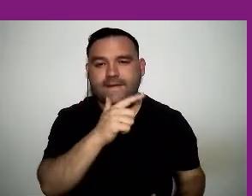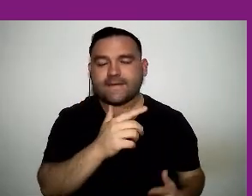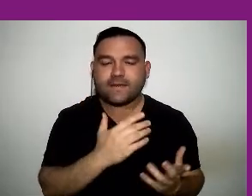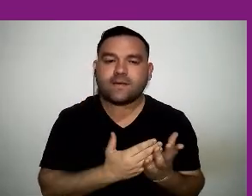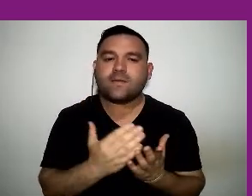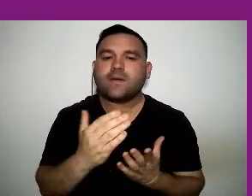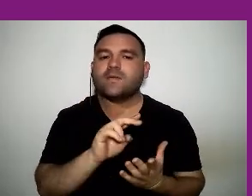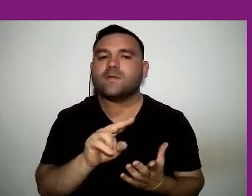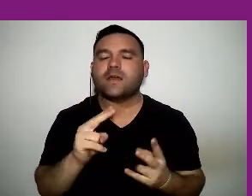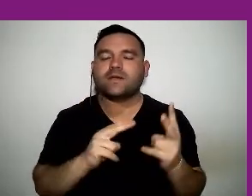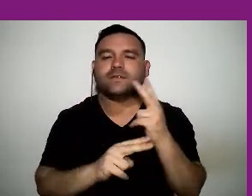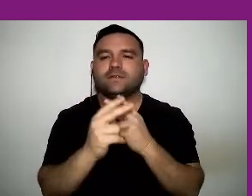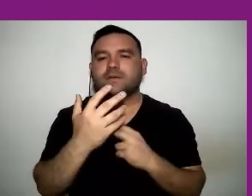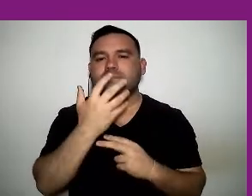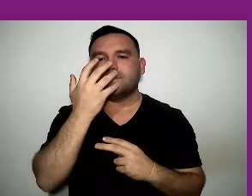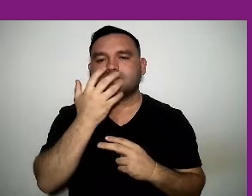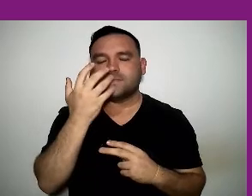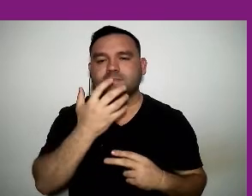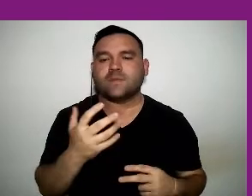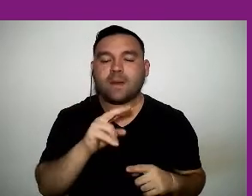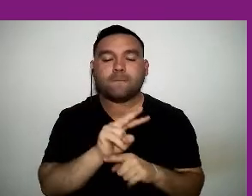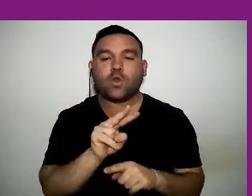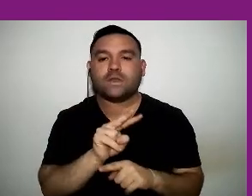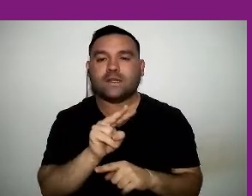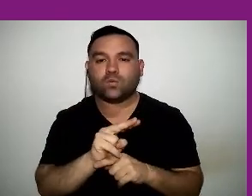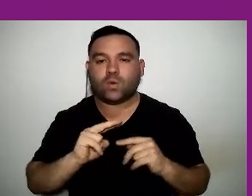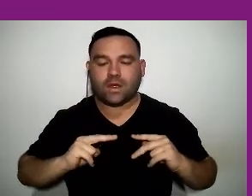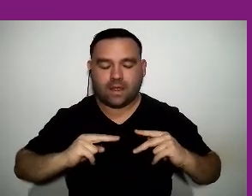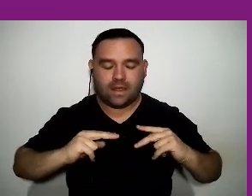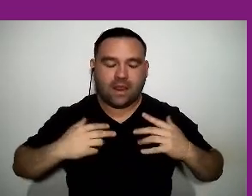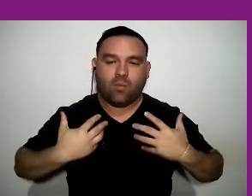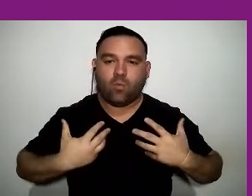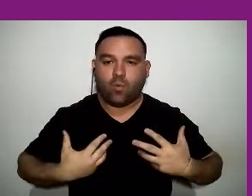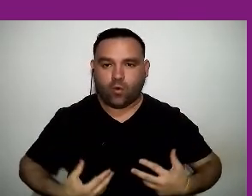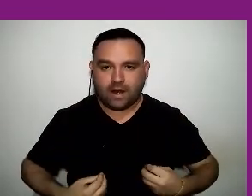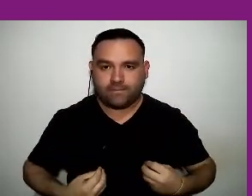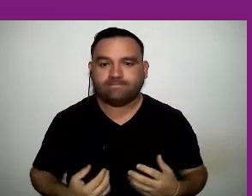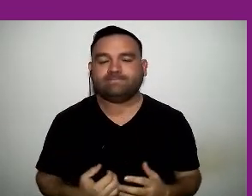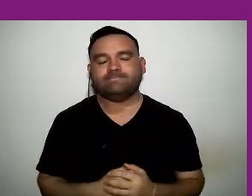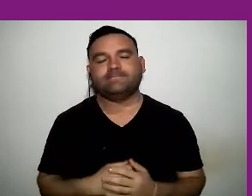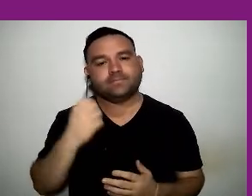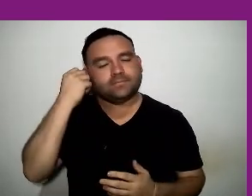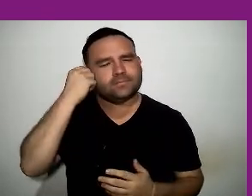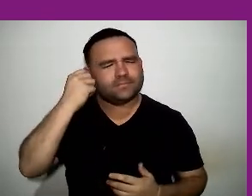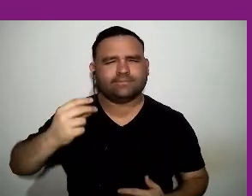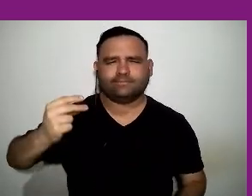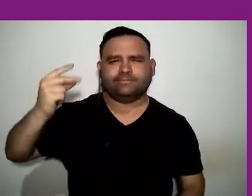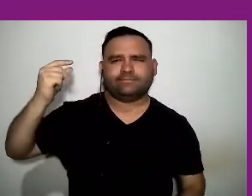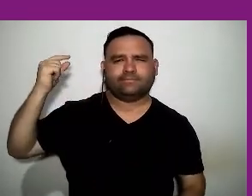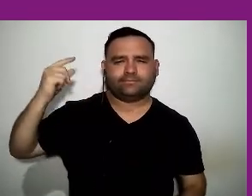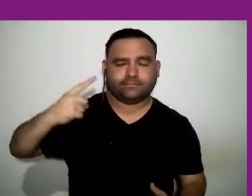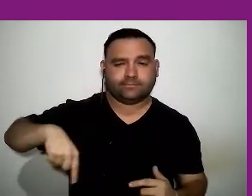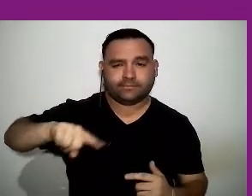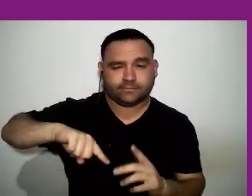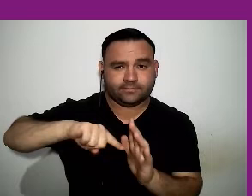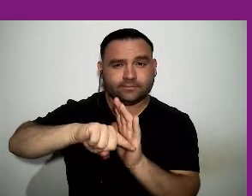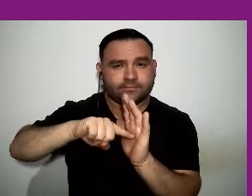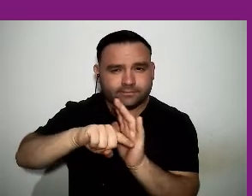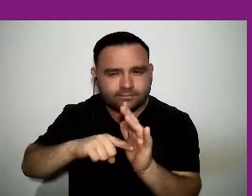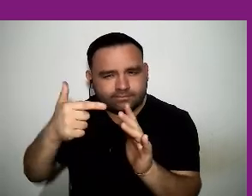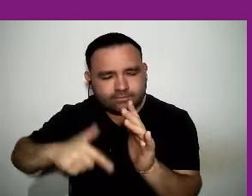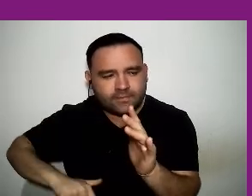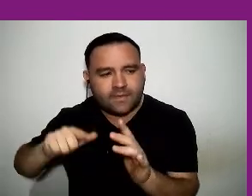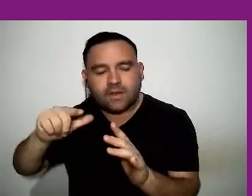começou a se chamar de ventilação protetora pulmonar. Desde aquela época, a gente fez uma subanálise